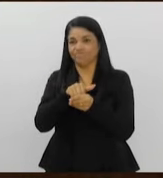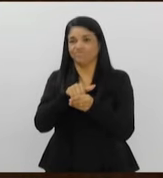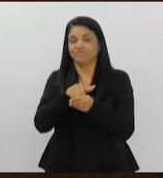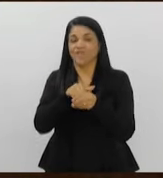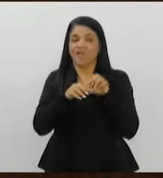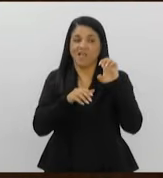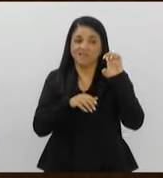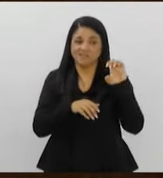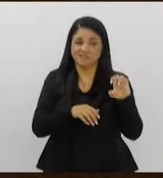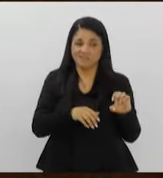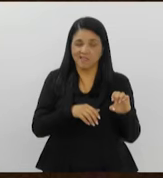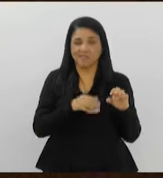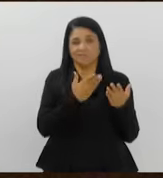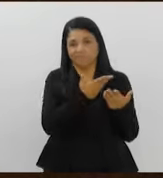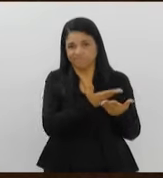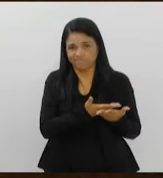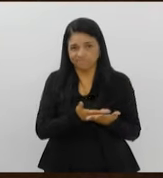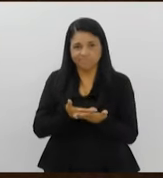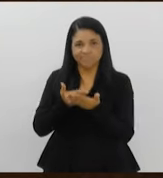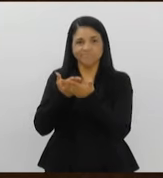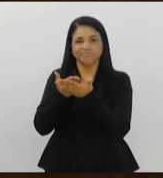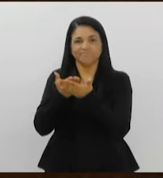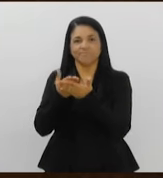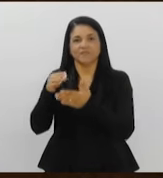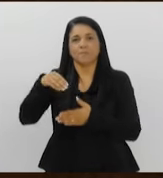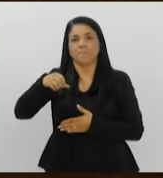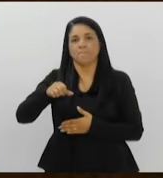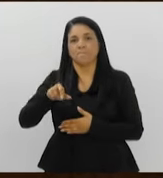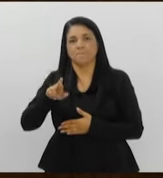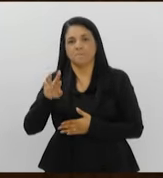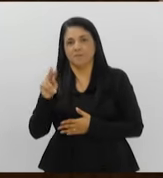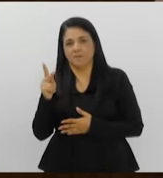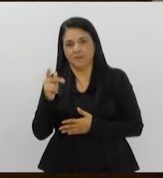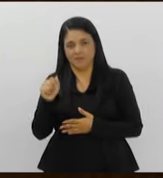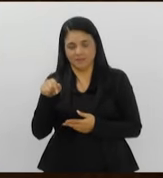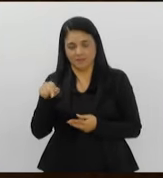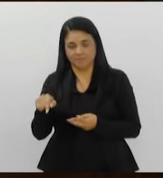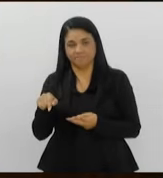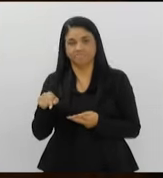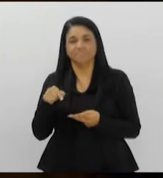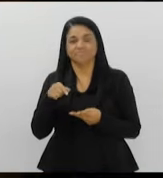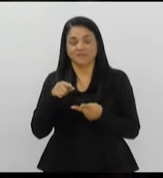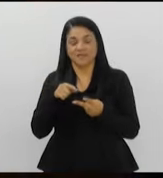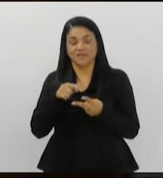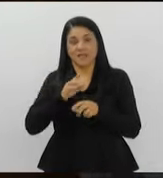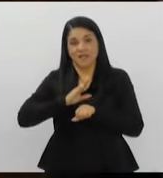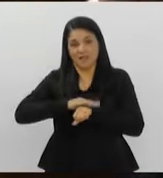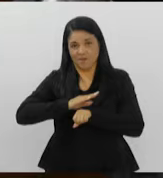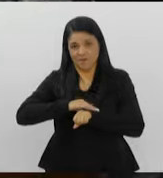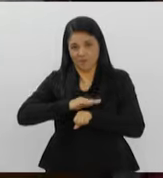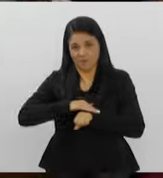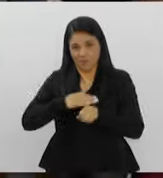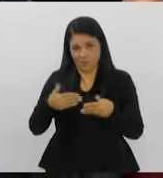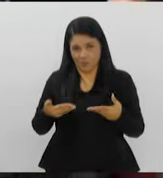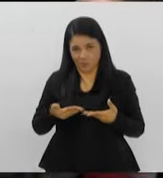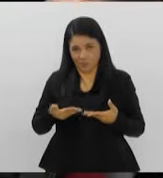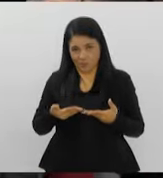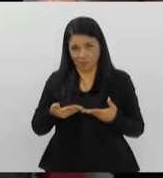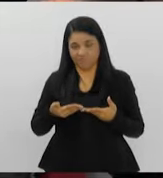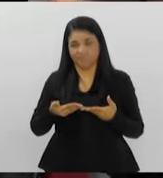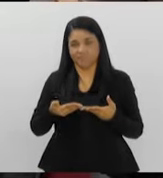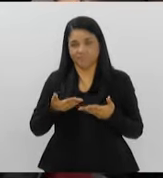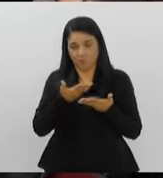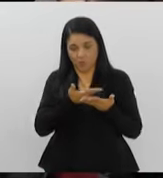vá toda encaminhar para Marta Rocha, nesse momento eu faço